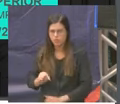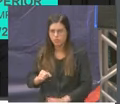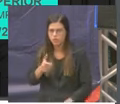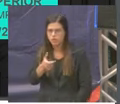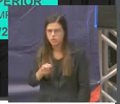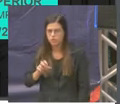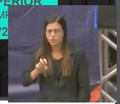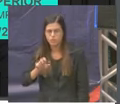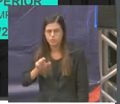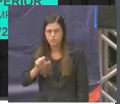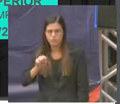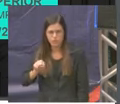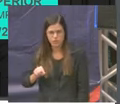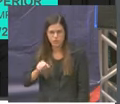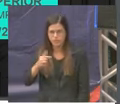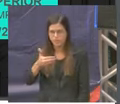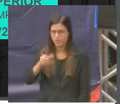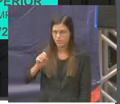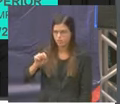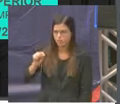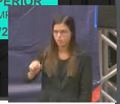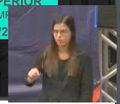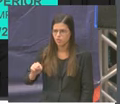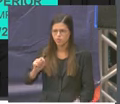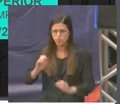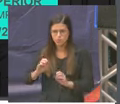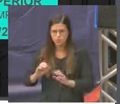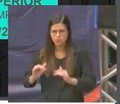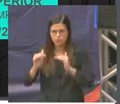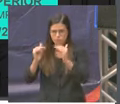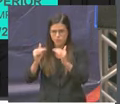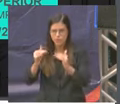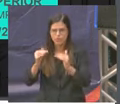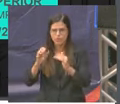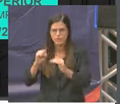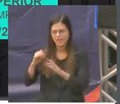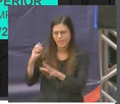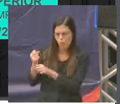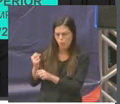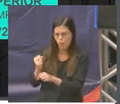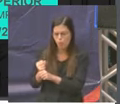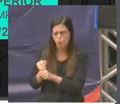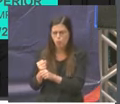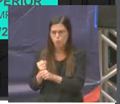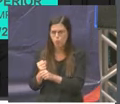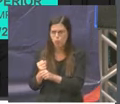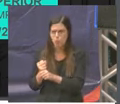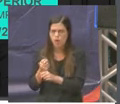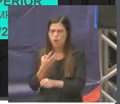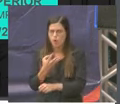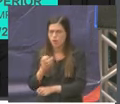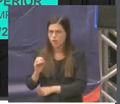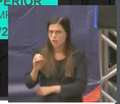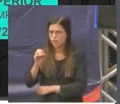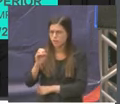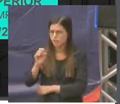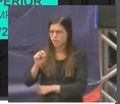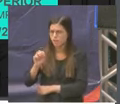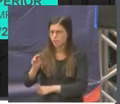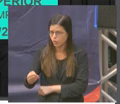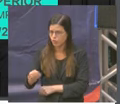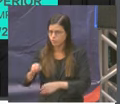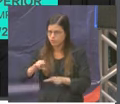10 milhões no superior. Quanto é que dá aquela soma ali? 30, 40, 50 milhões estão em sala de aula. E do lado